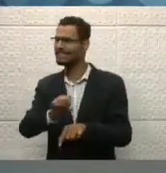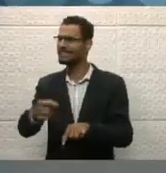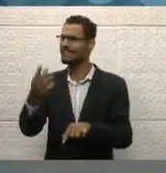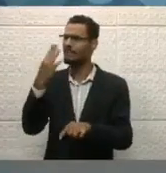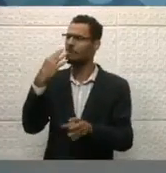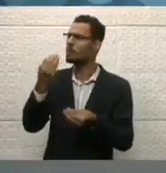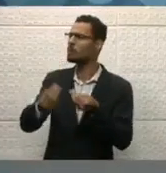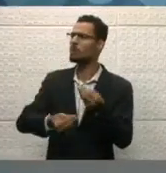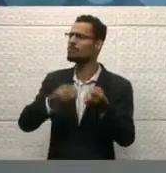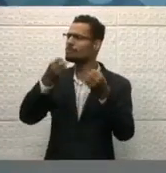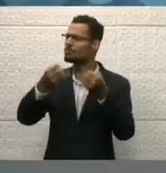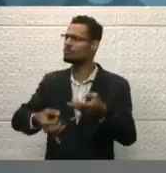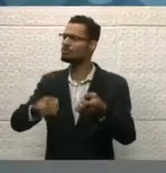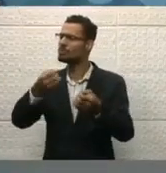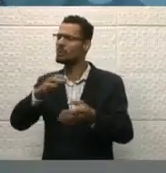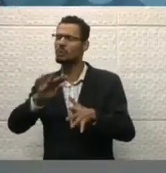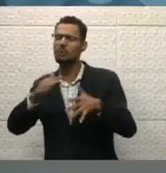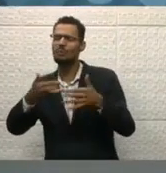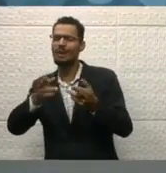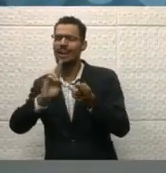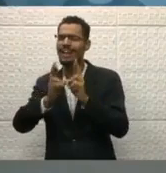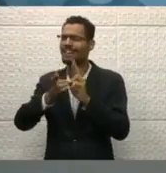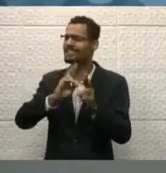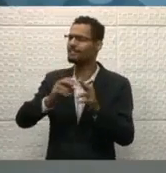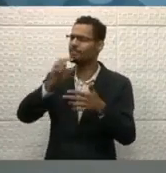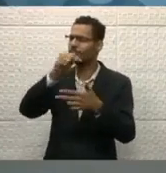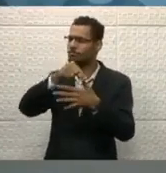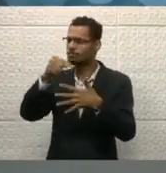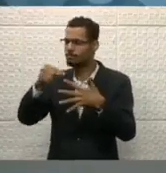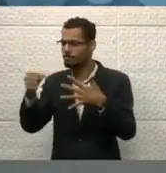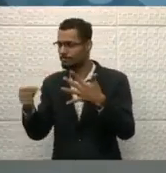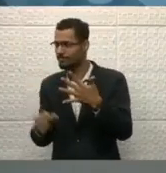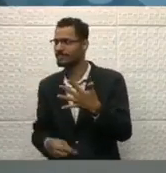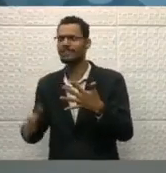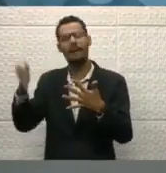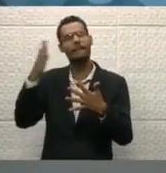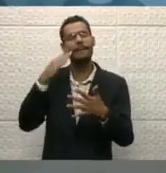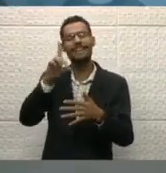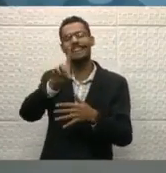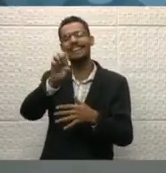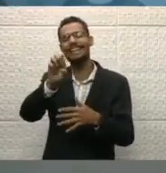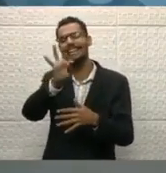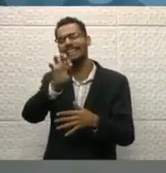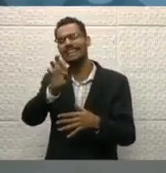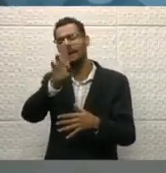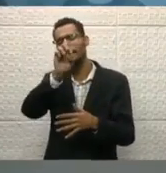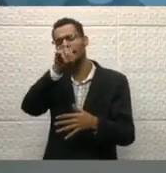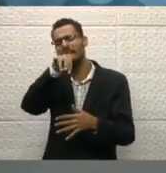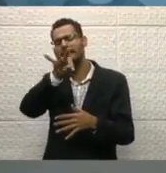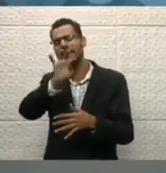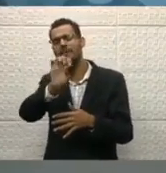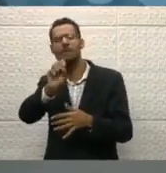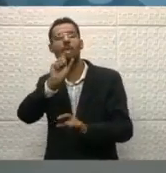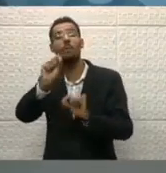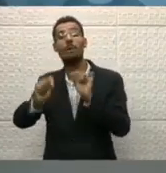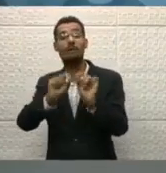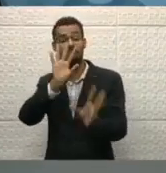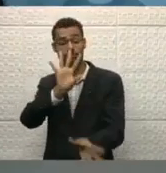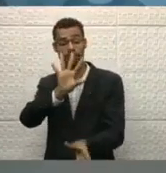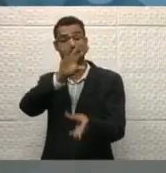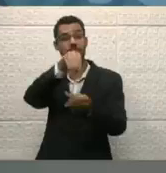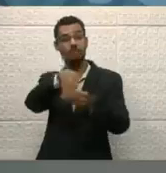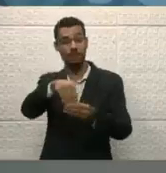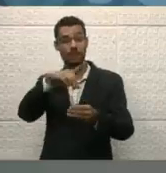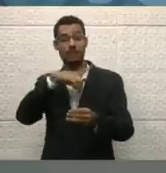esses conceitos, qual é a relação estabelecida entre eles, e os determinantes, que são um conceito associado a